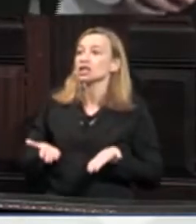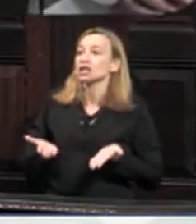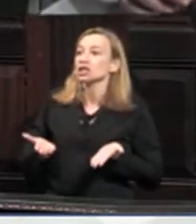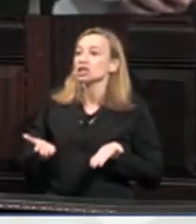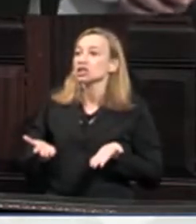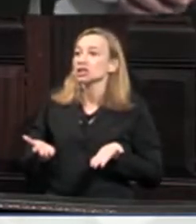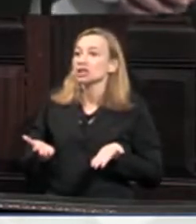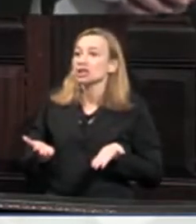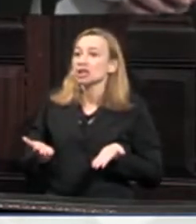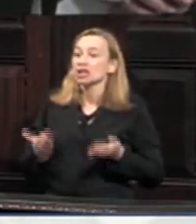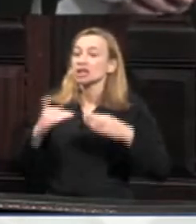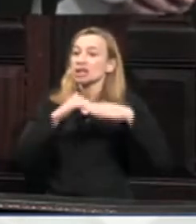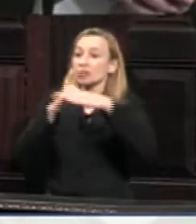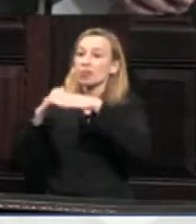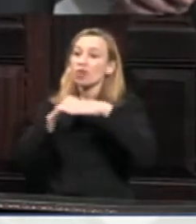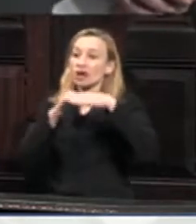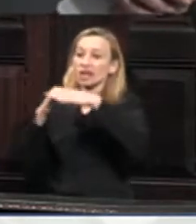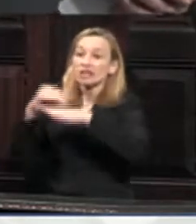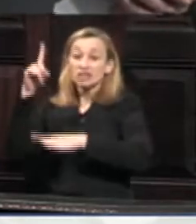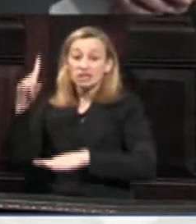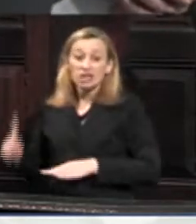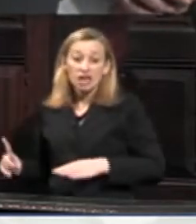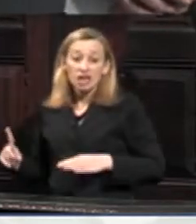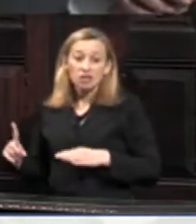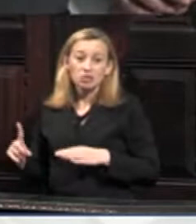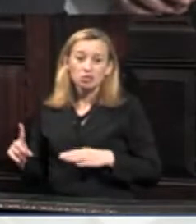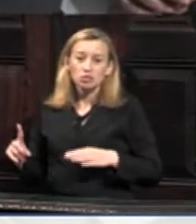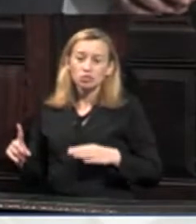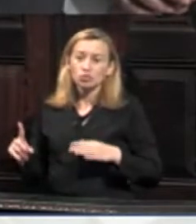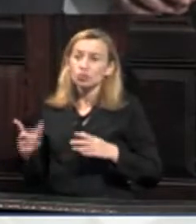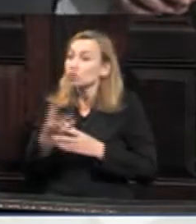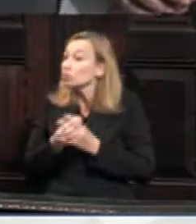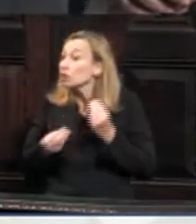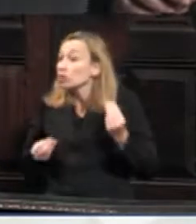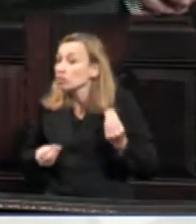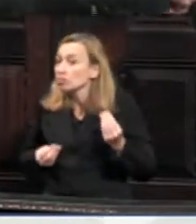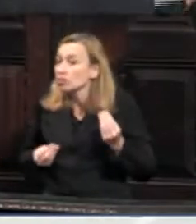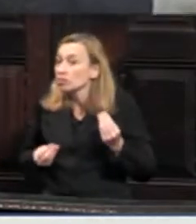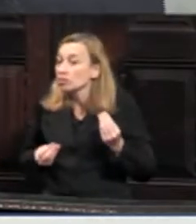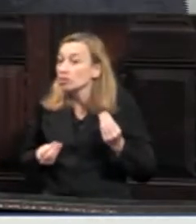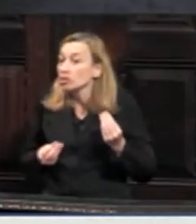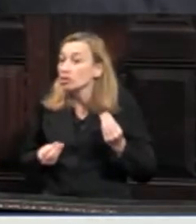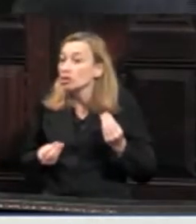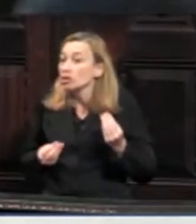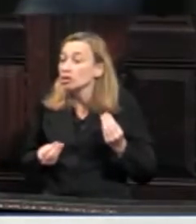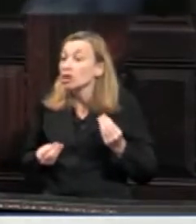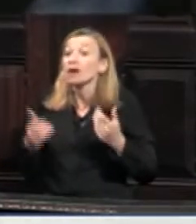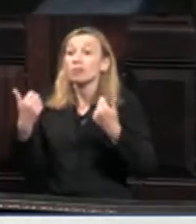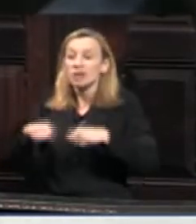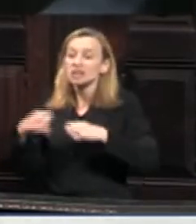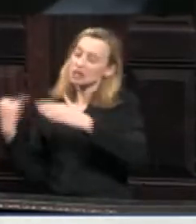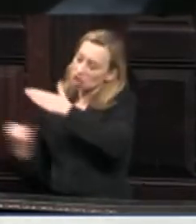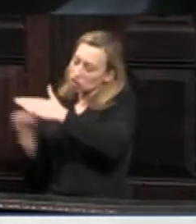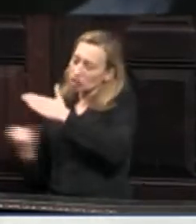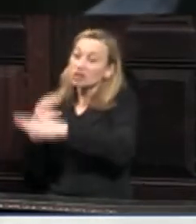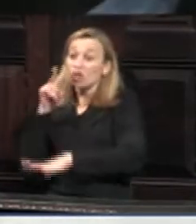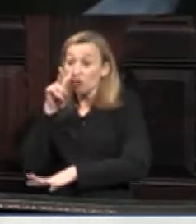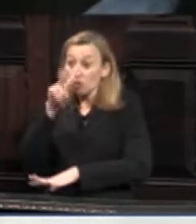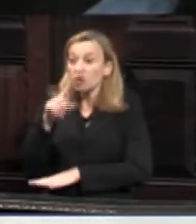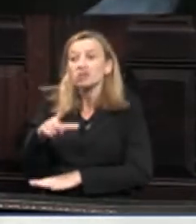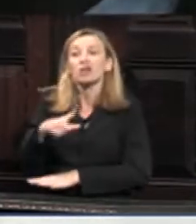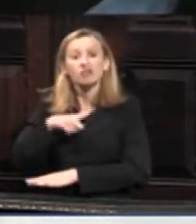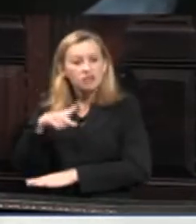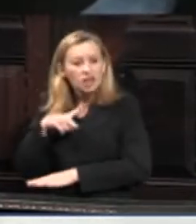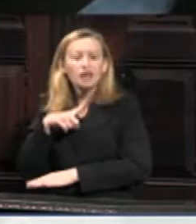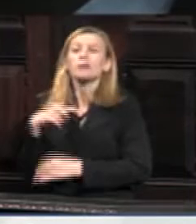democracia. Não cabe, e aí as instituições precisam ser fortalecidas. E as instituições precisam